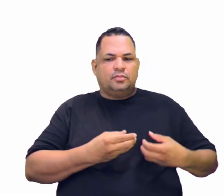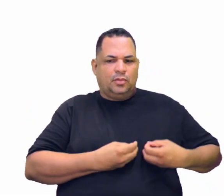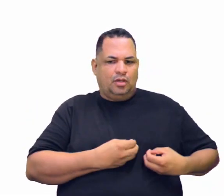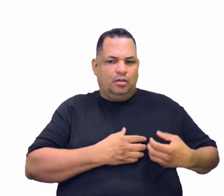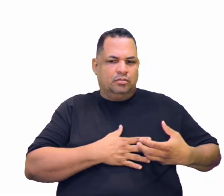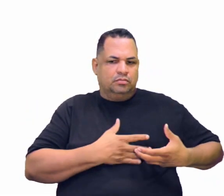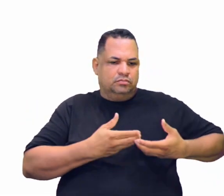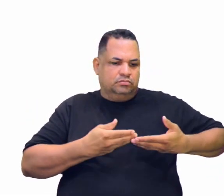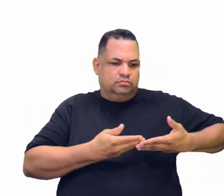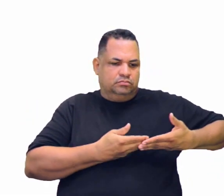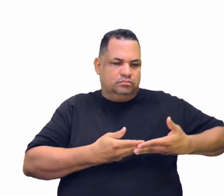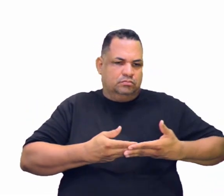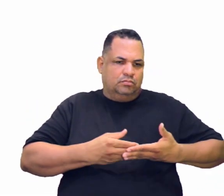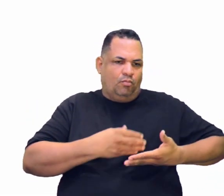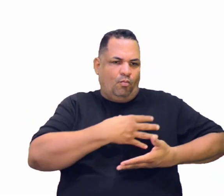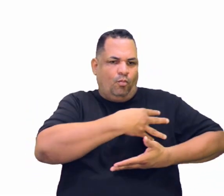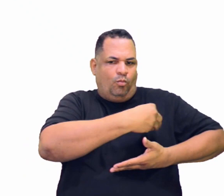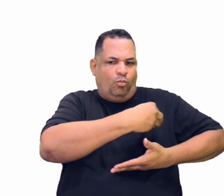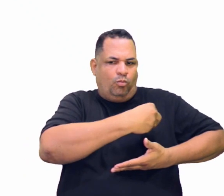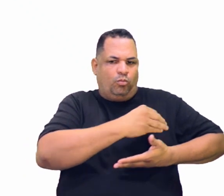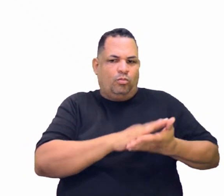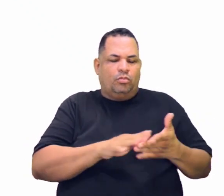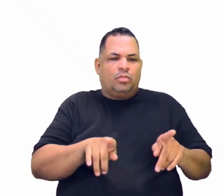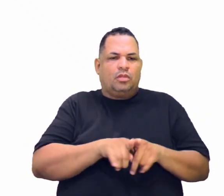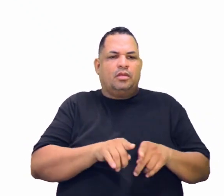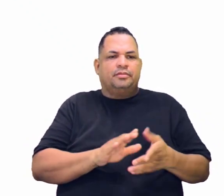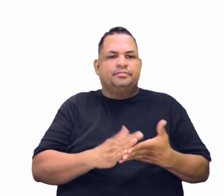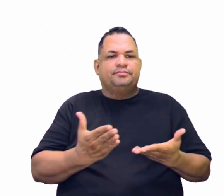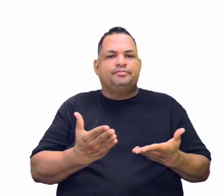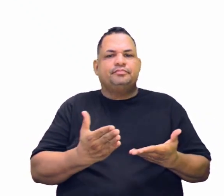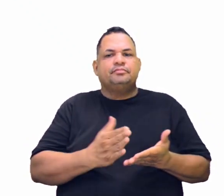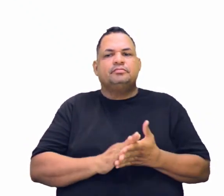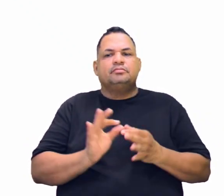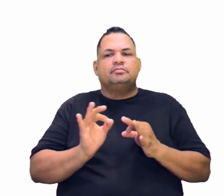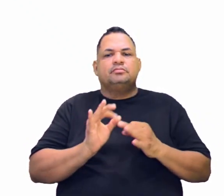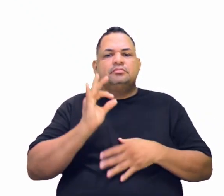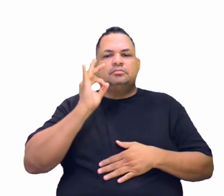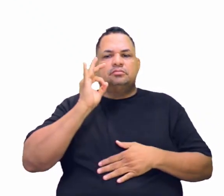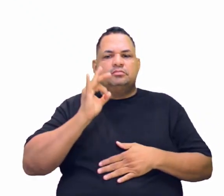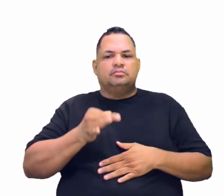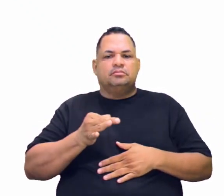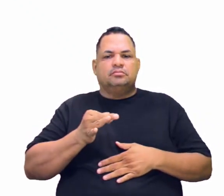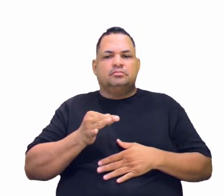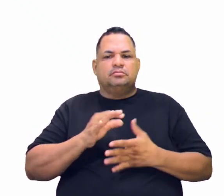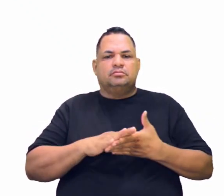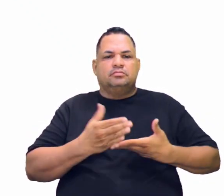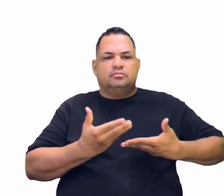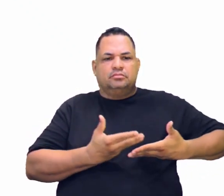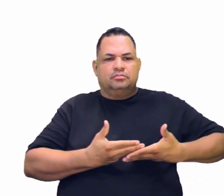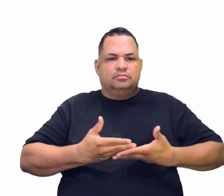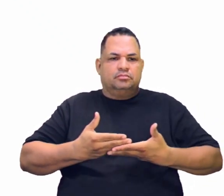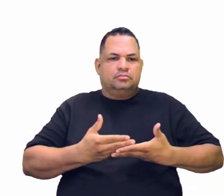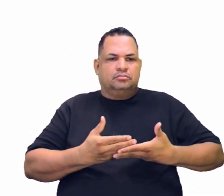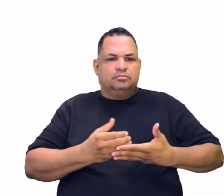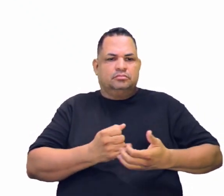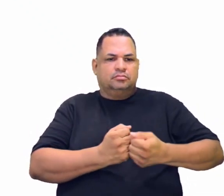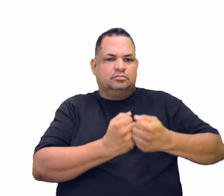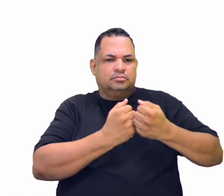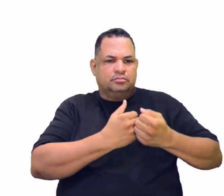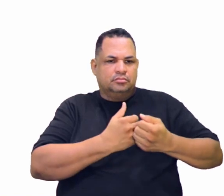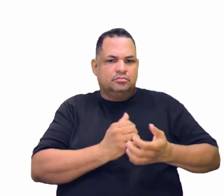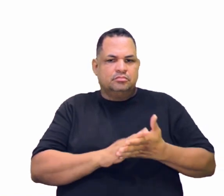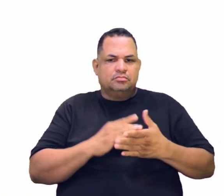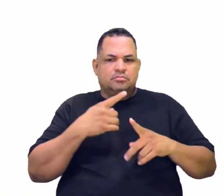Segundo informações especializadas, esta é a maneira correta de amamentar com a criança no